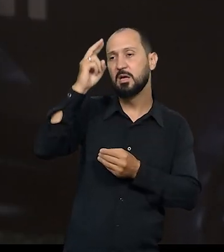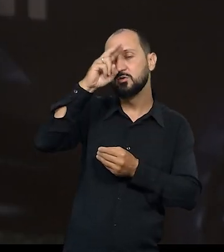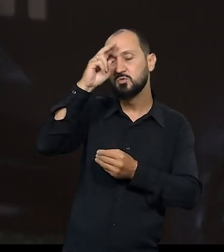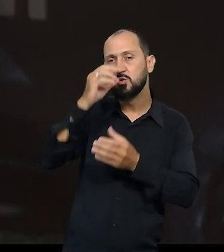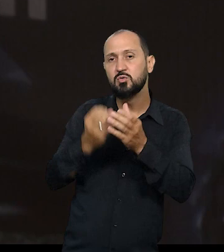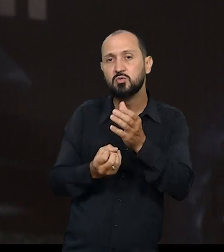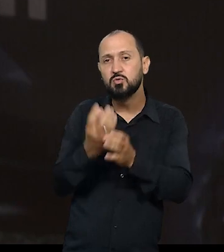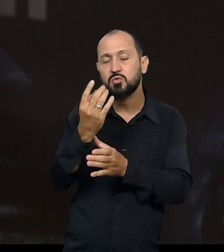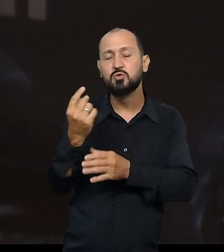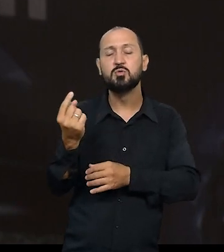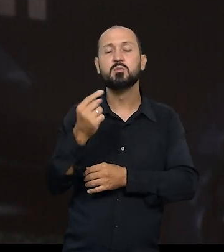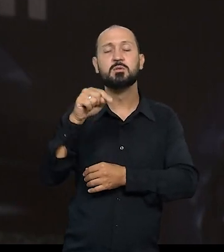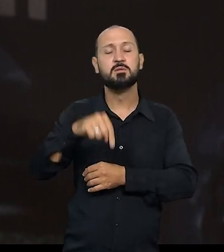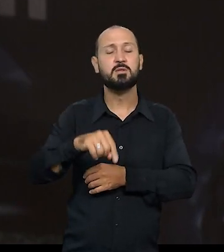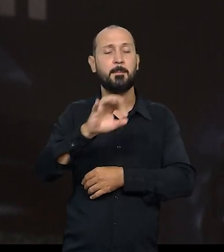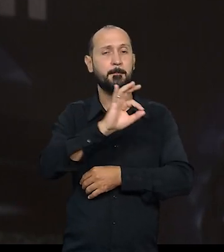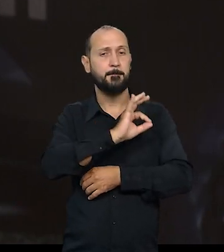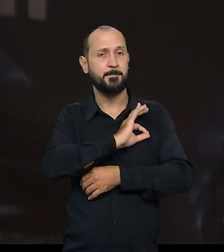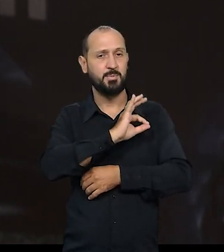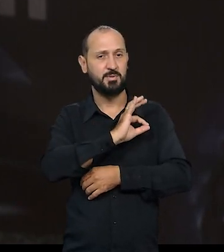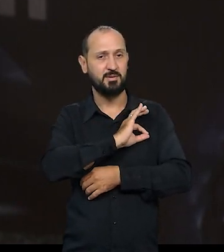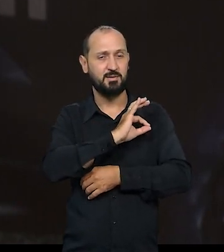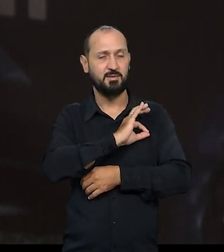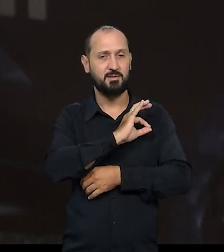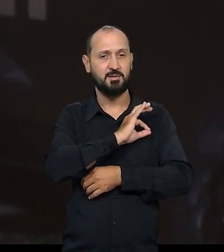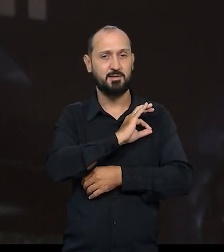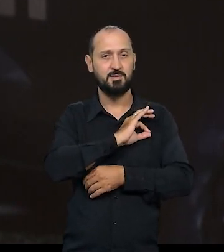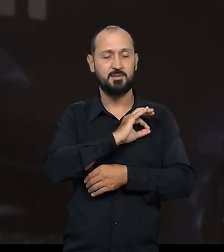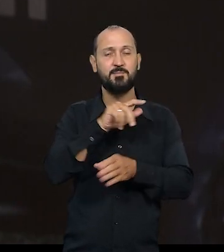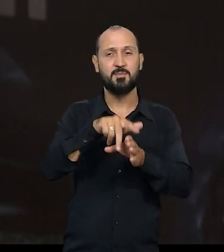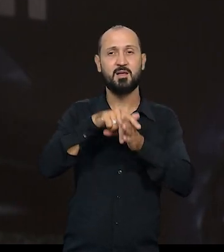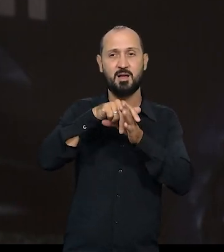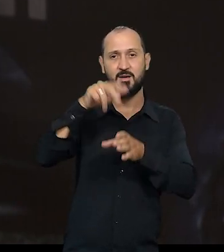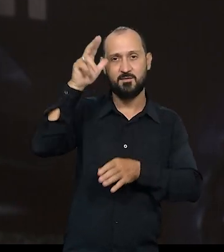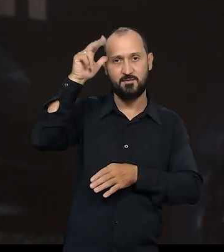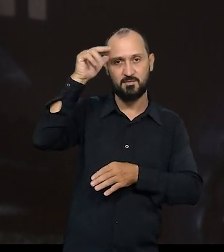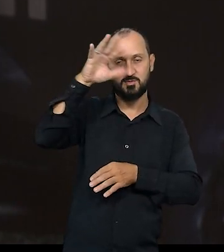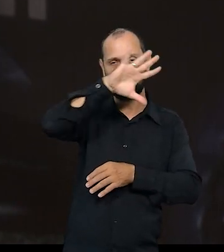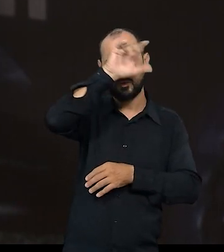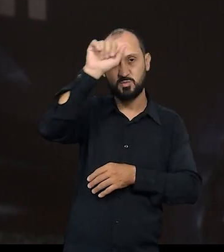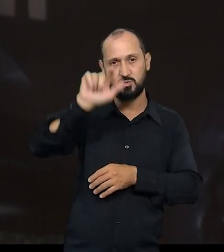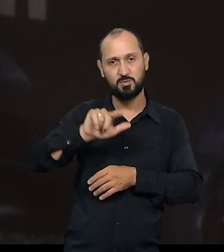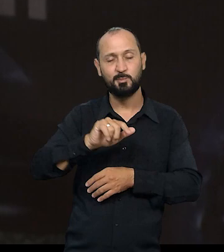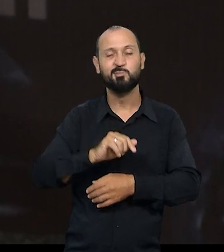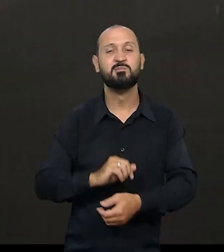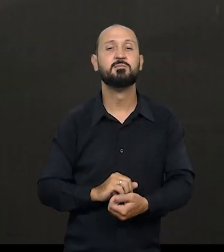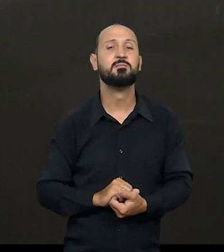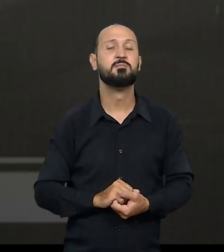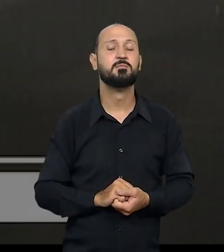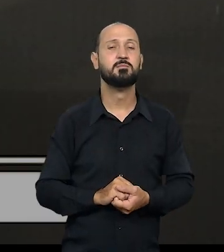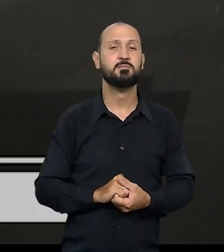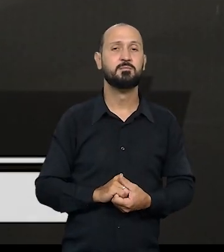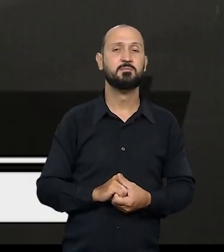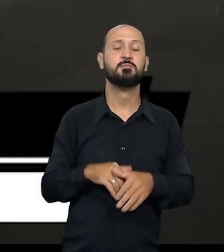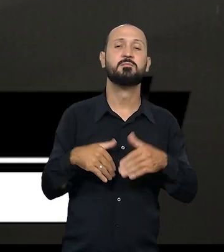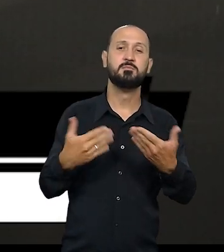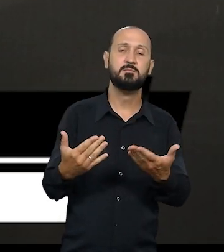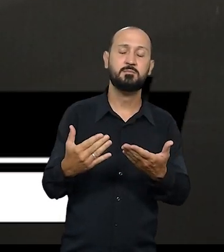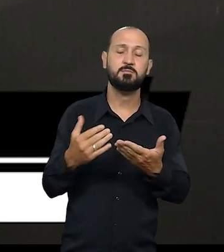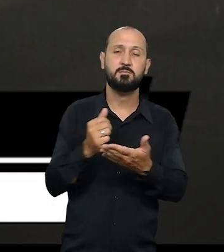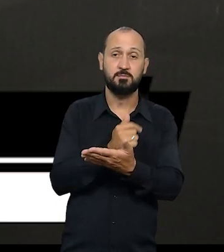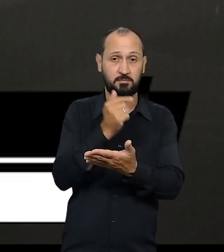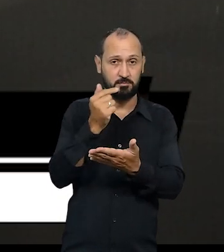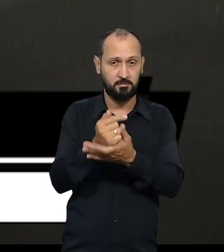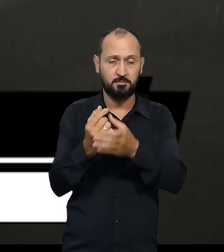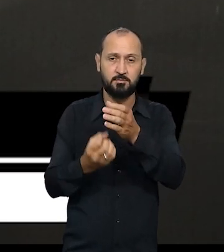do Esquadrão Independente de Polícia Montada, Cavalaria de Polícia Militar de Mato Grosso do Sul. Bom, oficialmente o